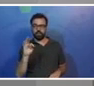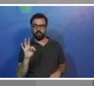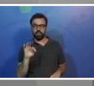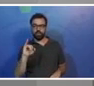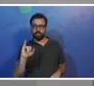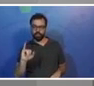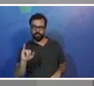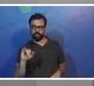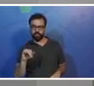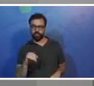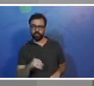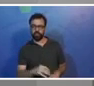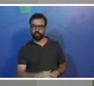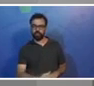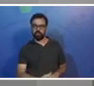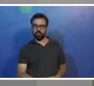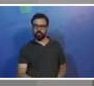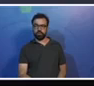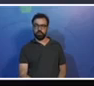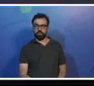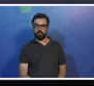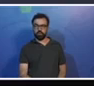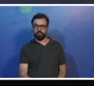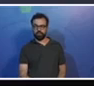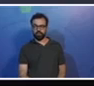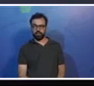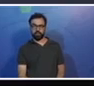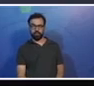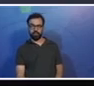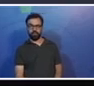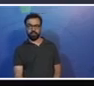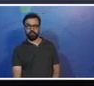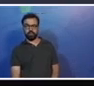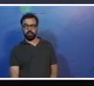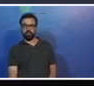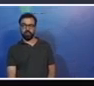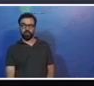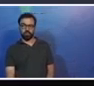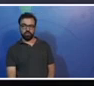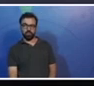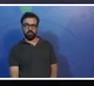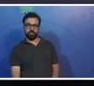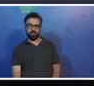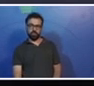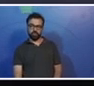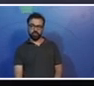antioxidante e não antioxidante com e, ok?